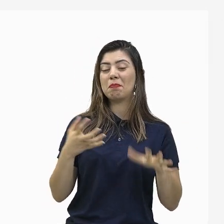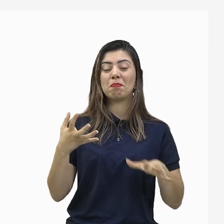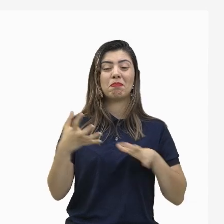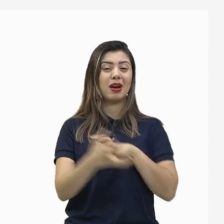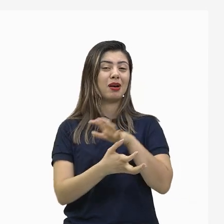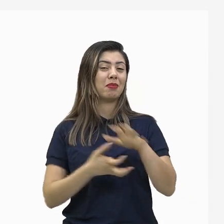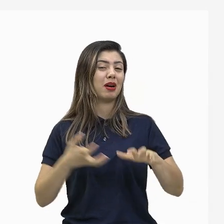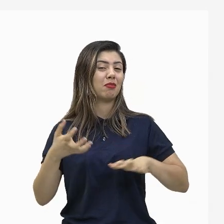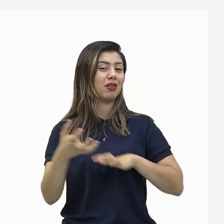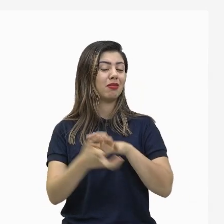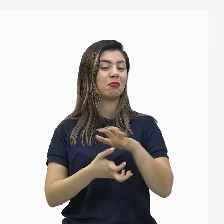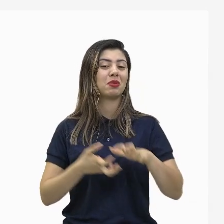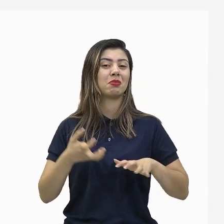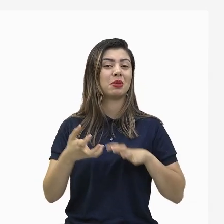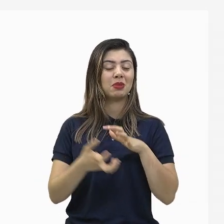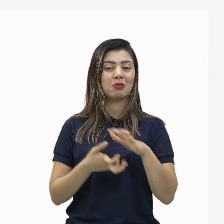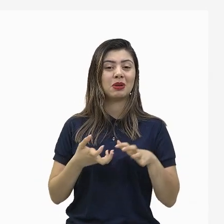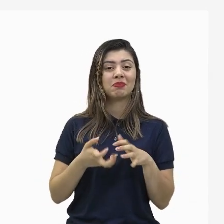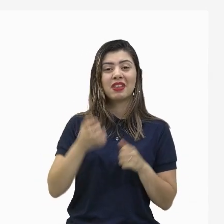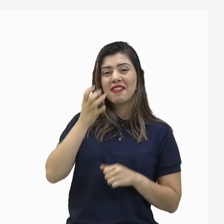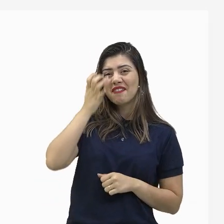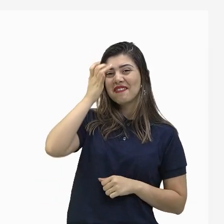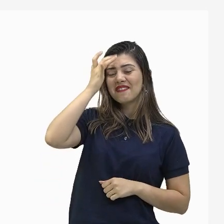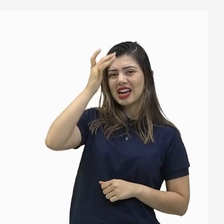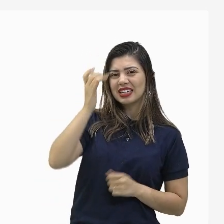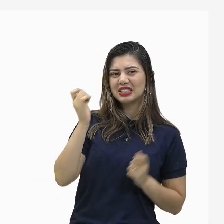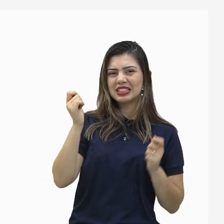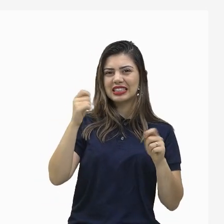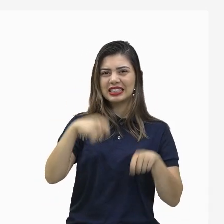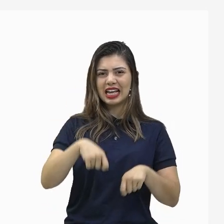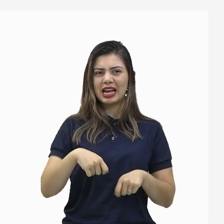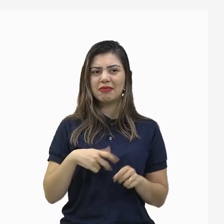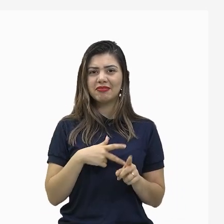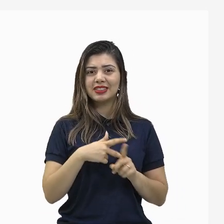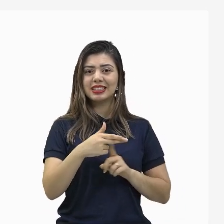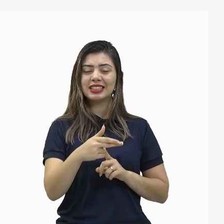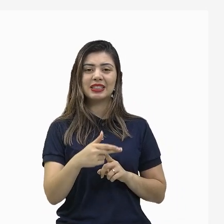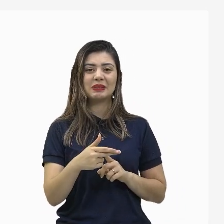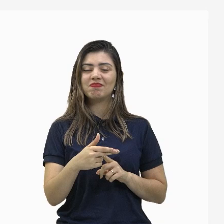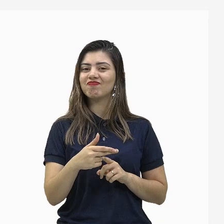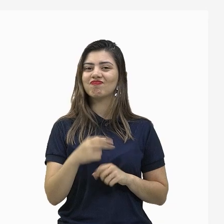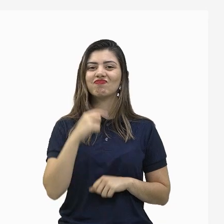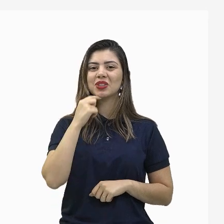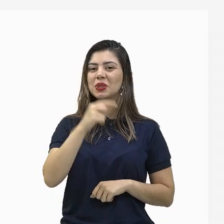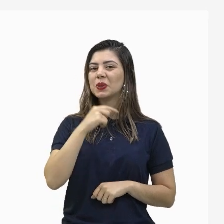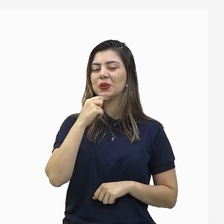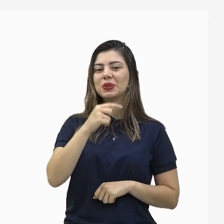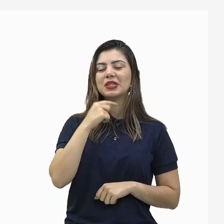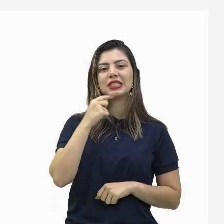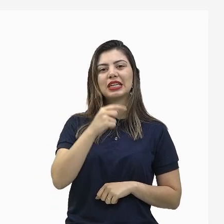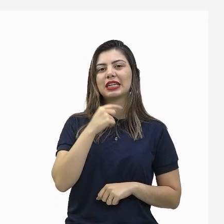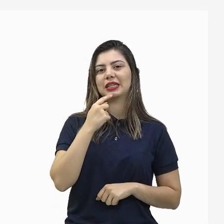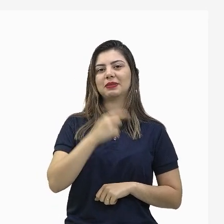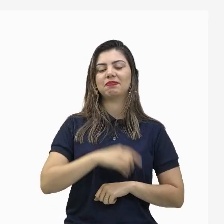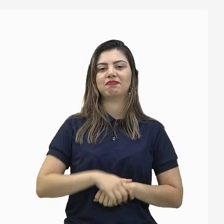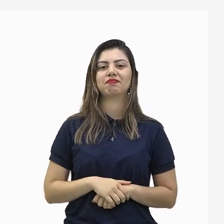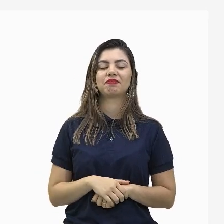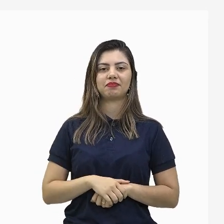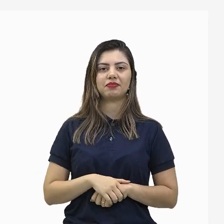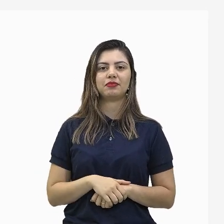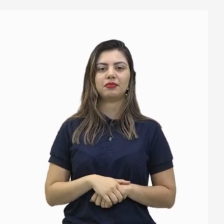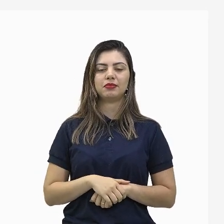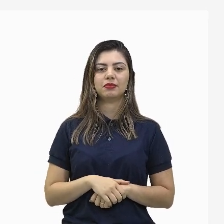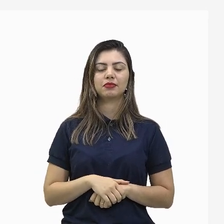acontecem, não é fácil de conseguir, então, aí realmente, né, alcançar logo de primeira os territórios,